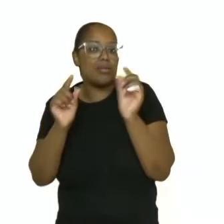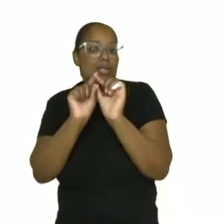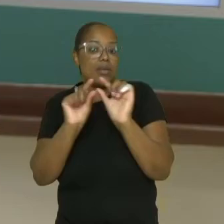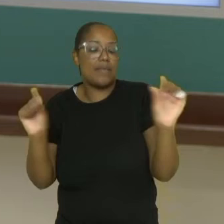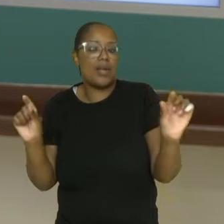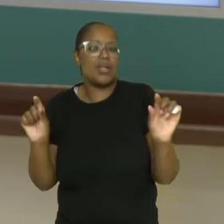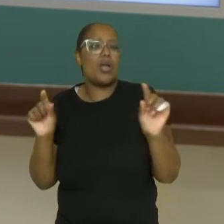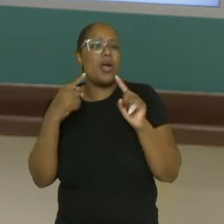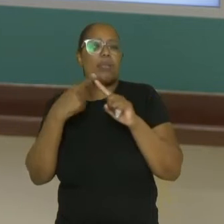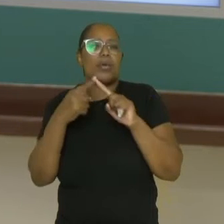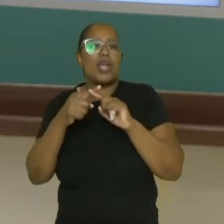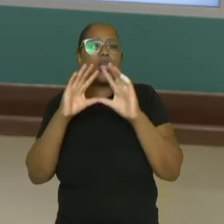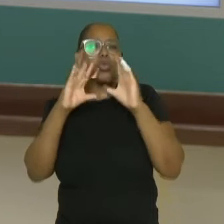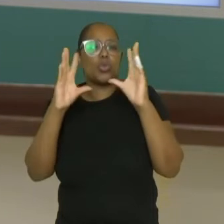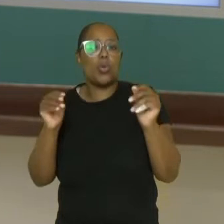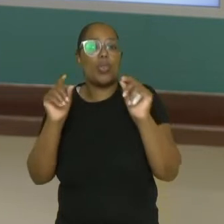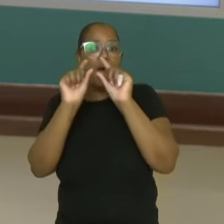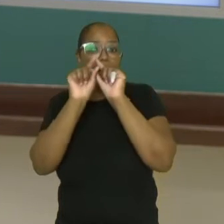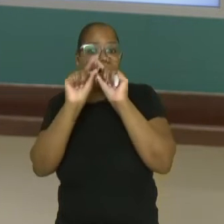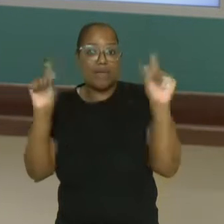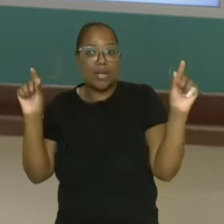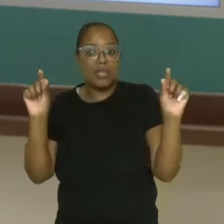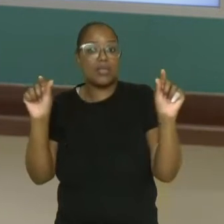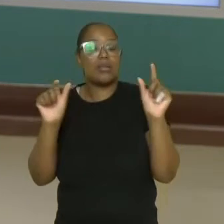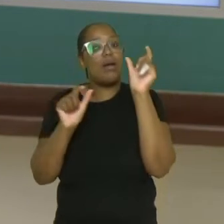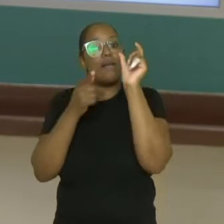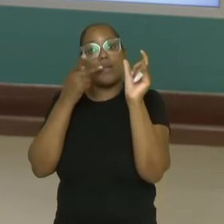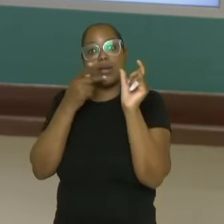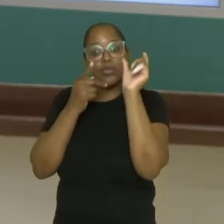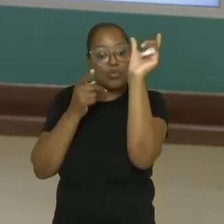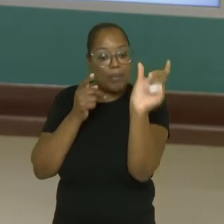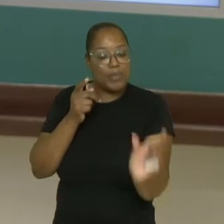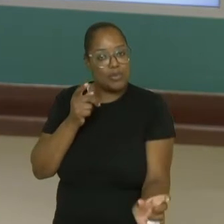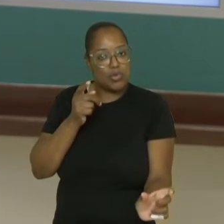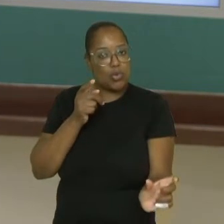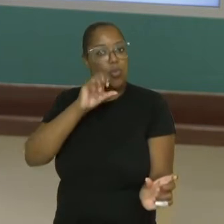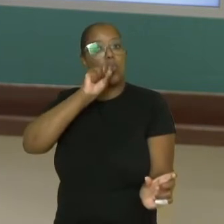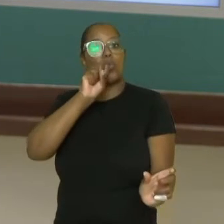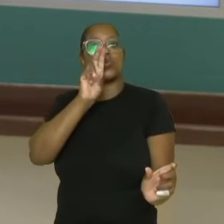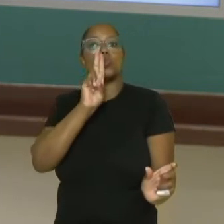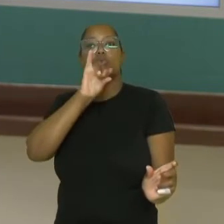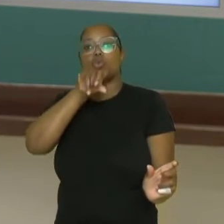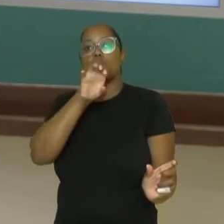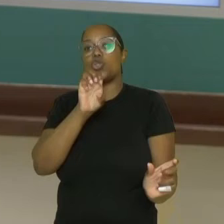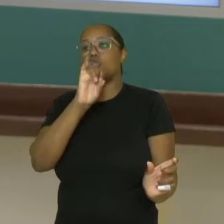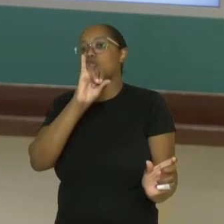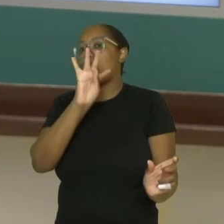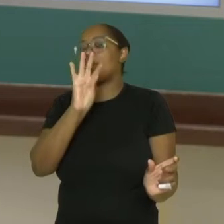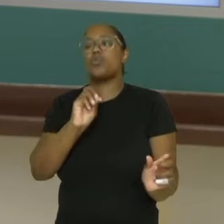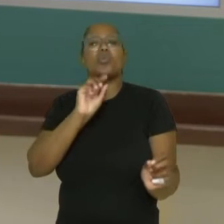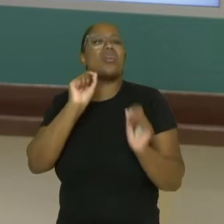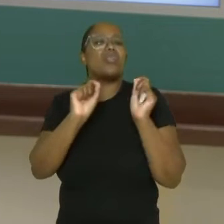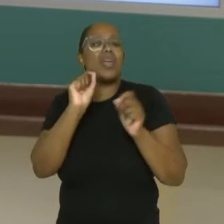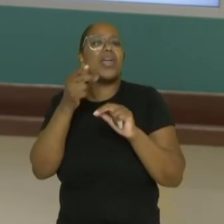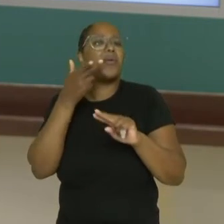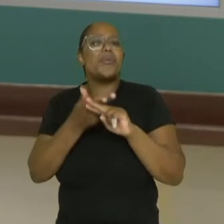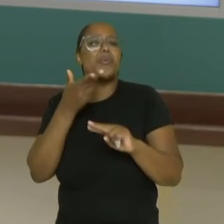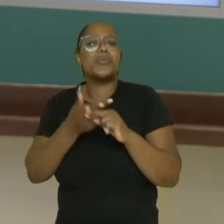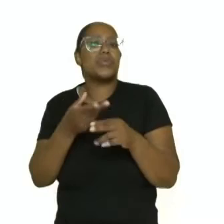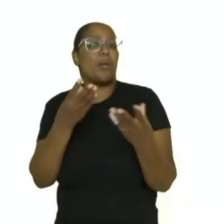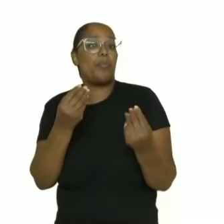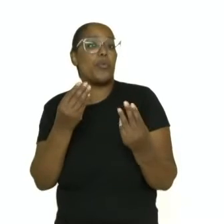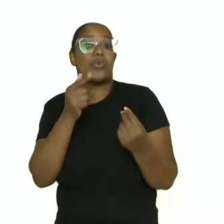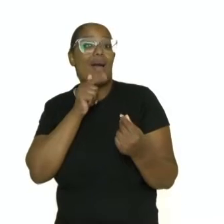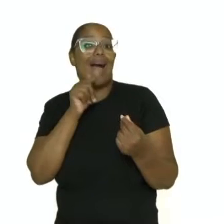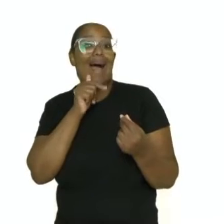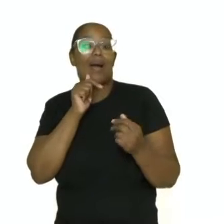Todo o enunciado ele está se referindo a alguém, né? Essas pessoas, quem consomem muito acima do que deveriam,